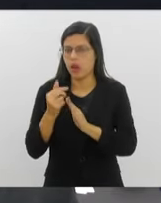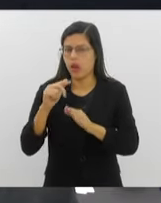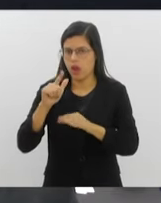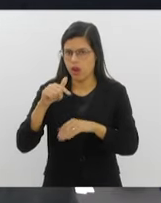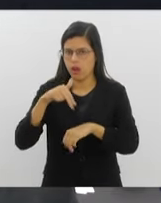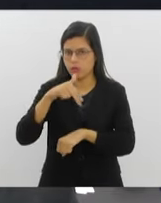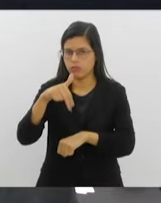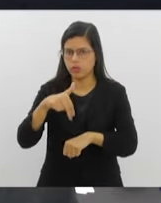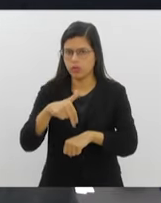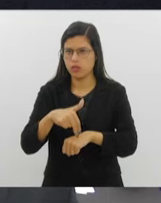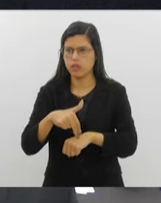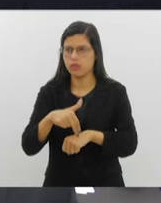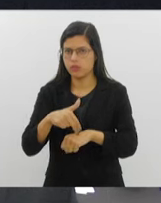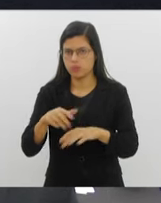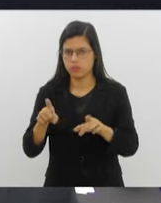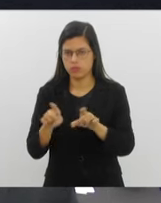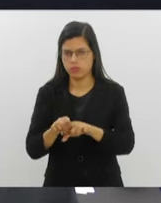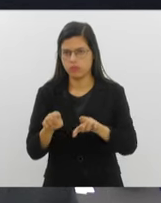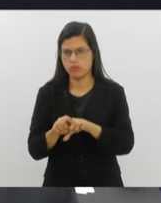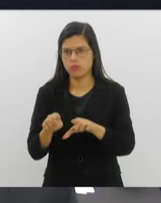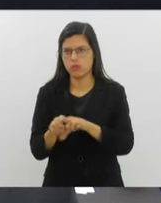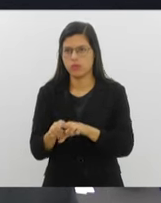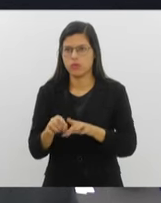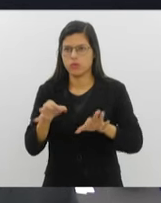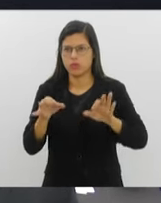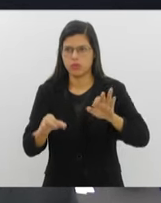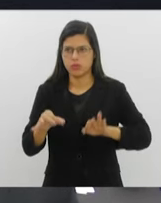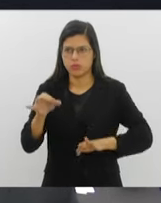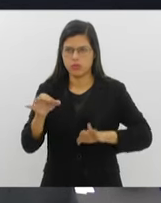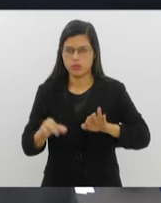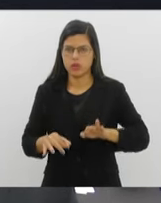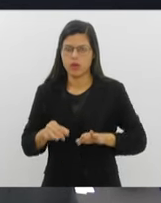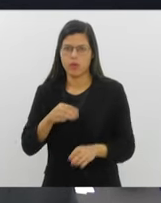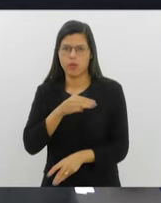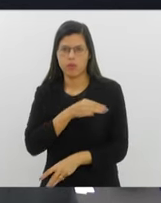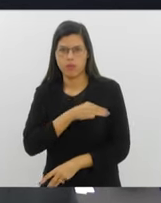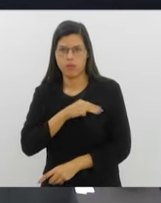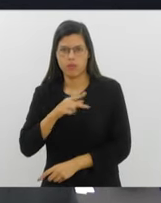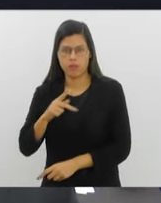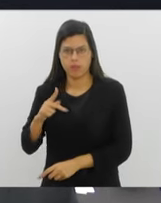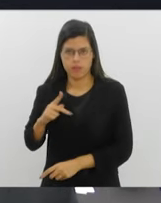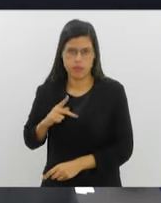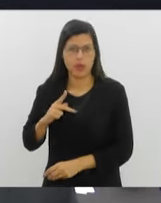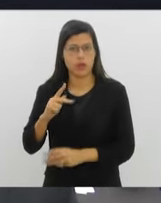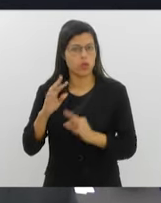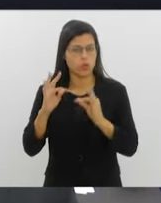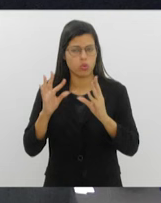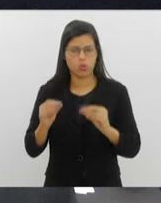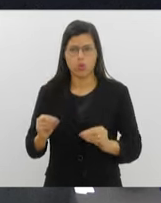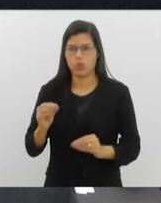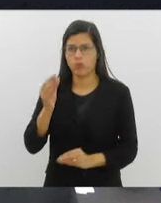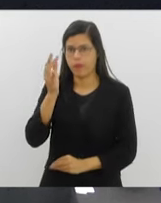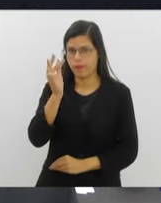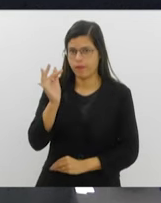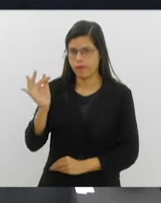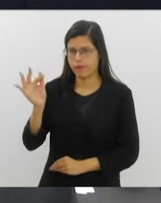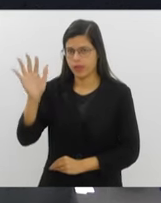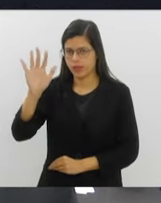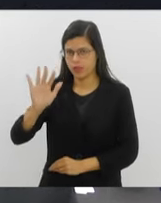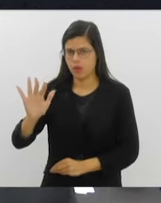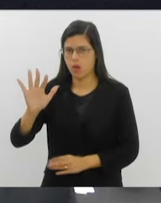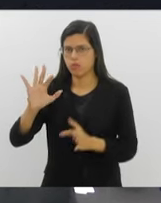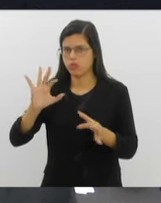o aparato judicial, Ministério Público Eleitoral, ele é todo federal, é vinculado à